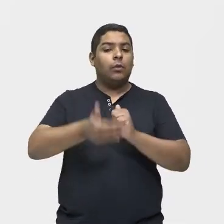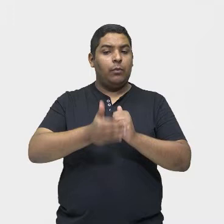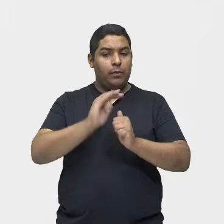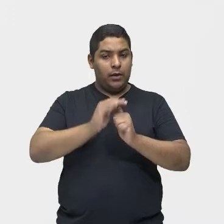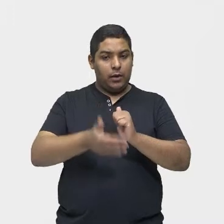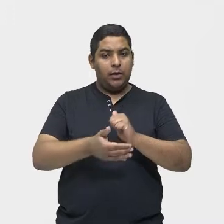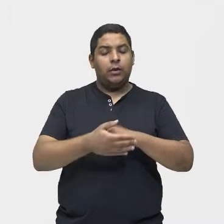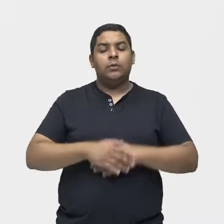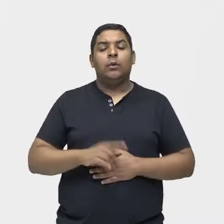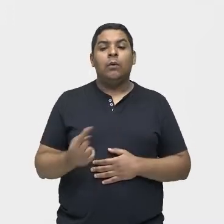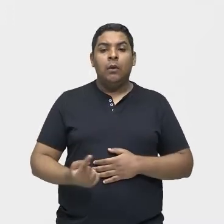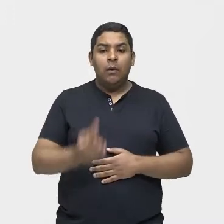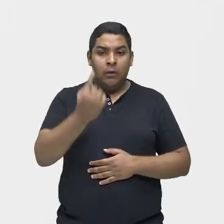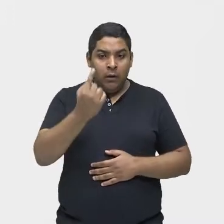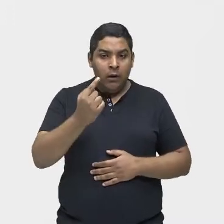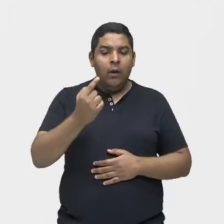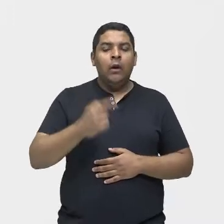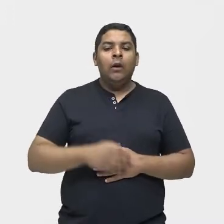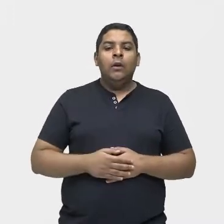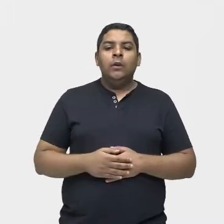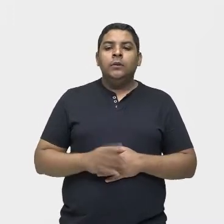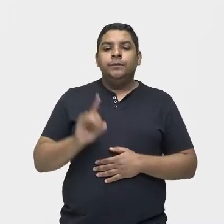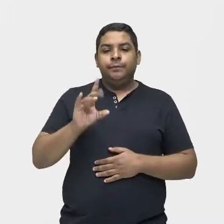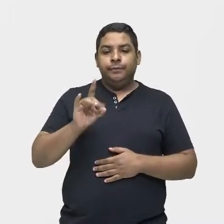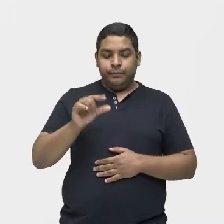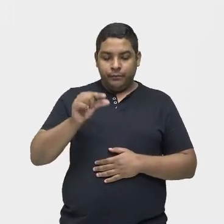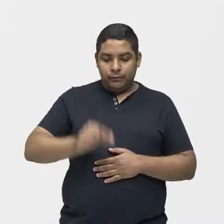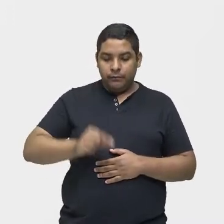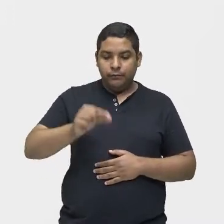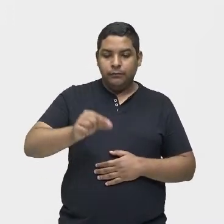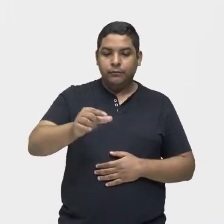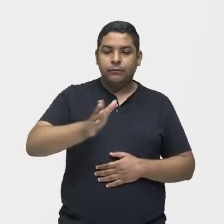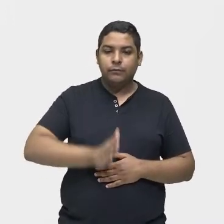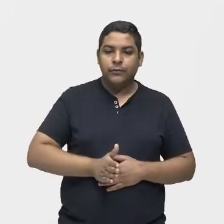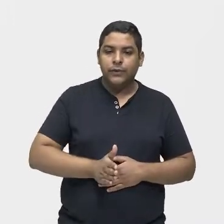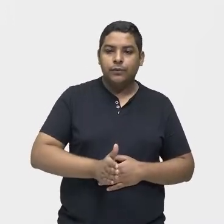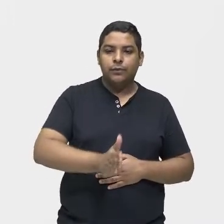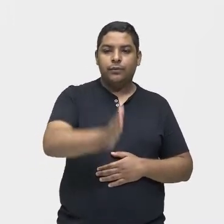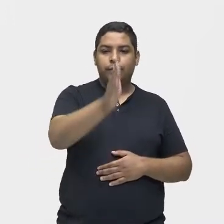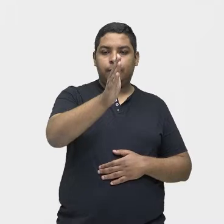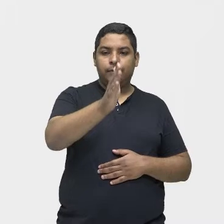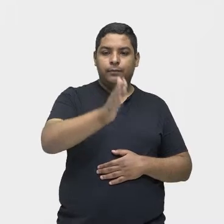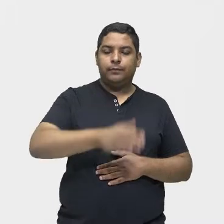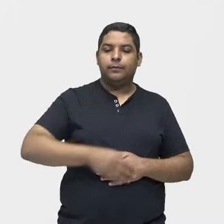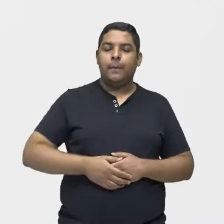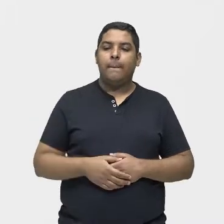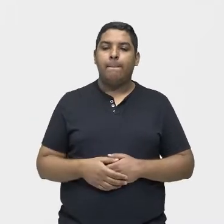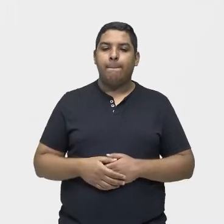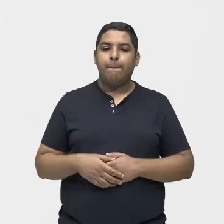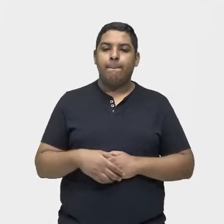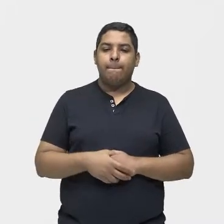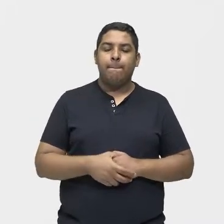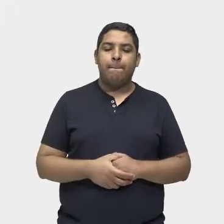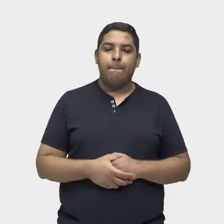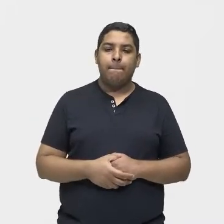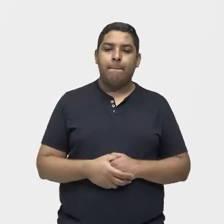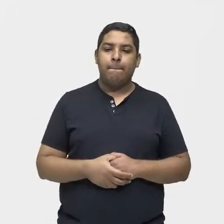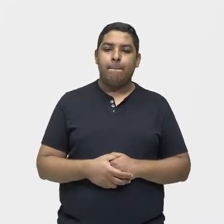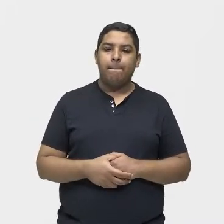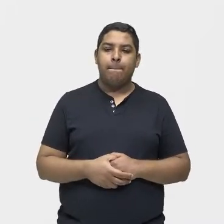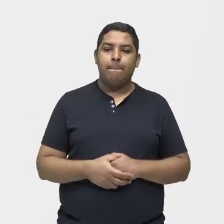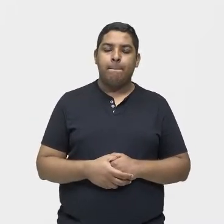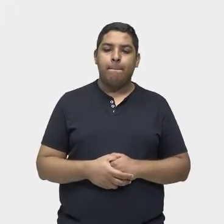casa e na direção vertical. Essa é a movimentação dessas peças, pessoal. Então